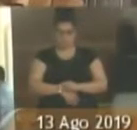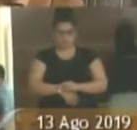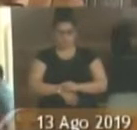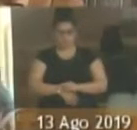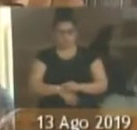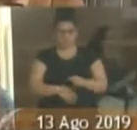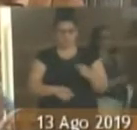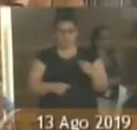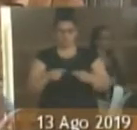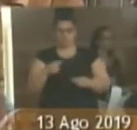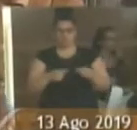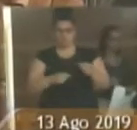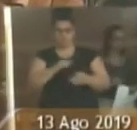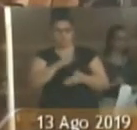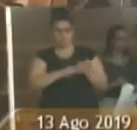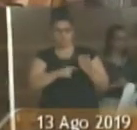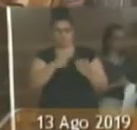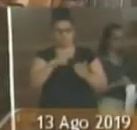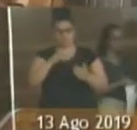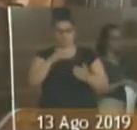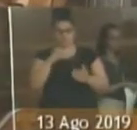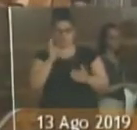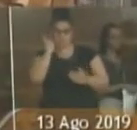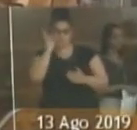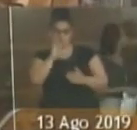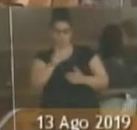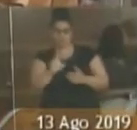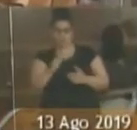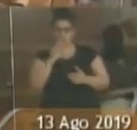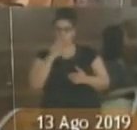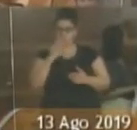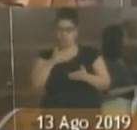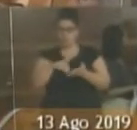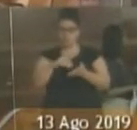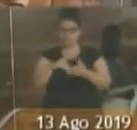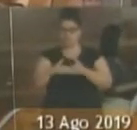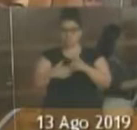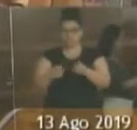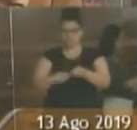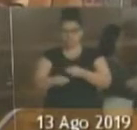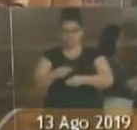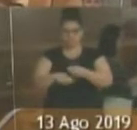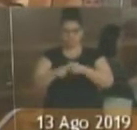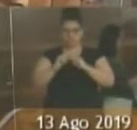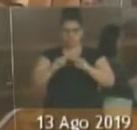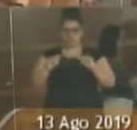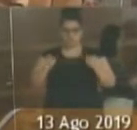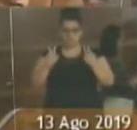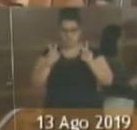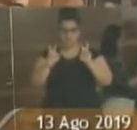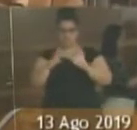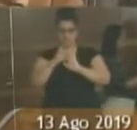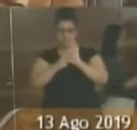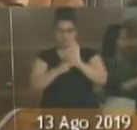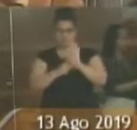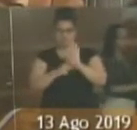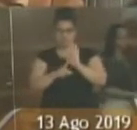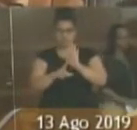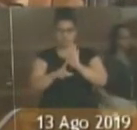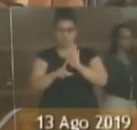Em discussão única, requerimento 293, de autoria do vereador Zé Augusto, solicitando à Secretaria de Desenvolvimento Econômico informações quanto ao projeto programas para